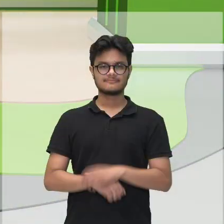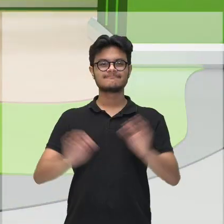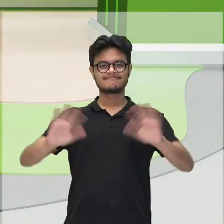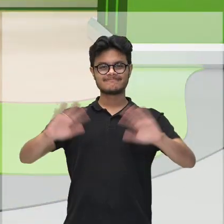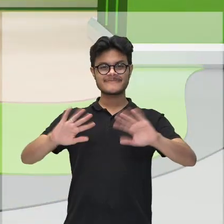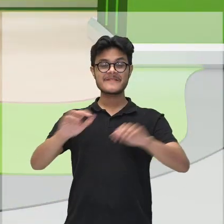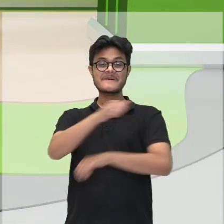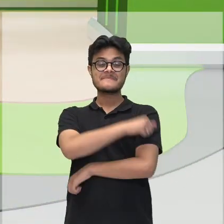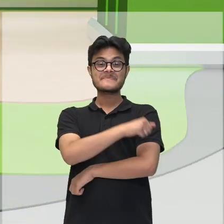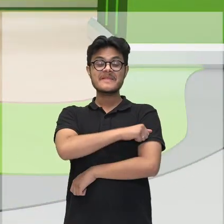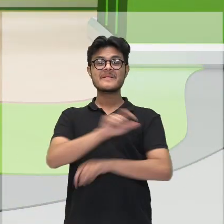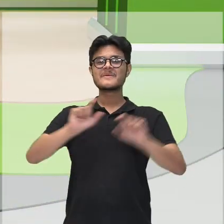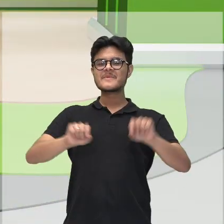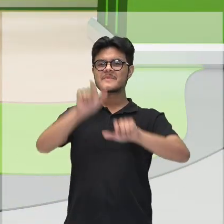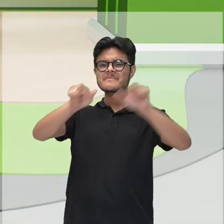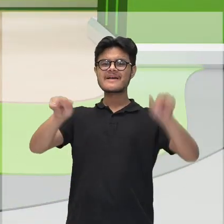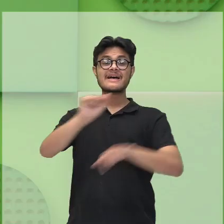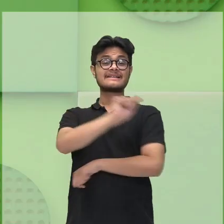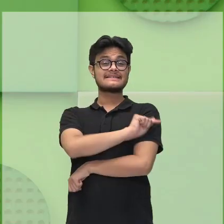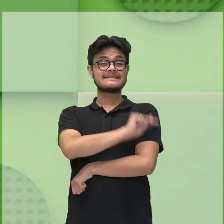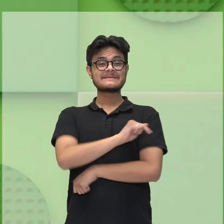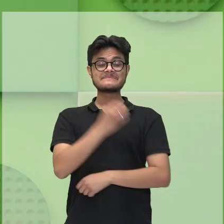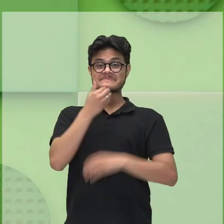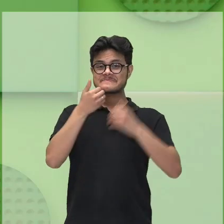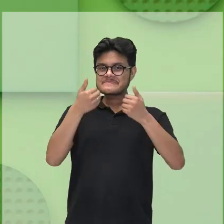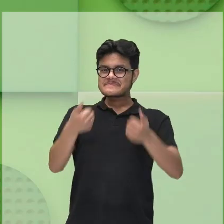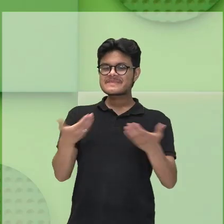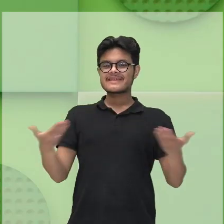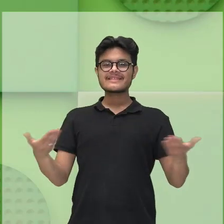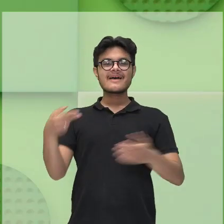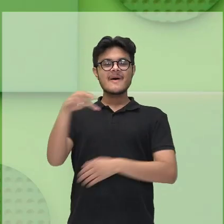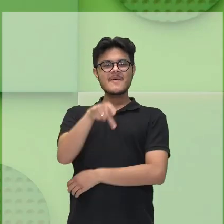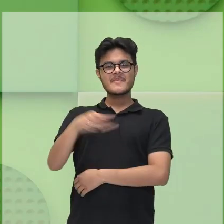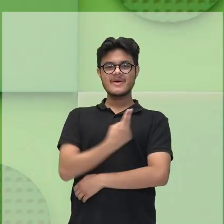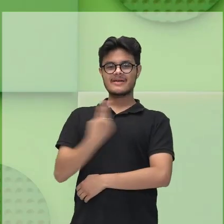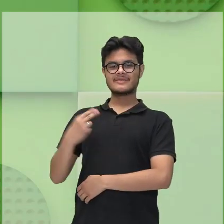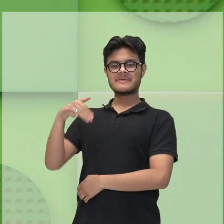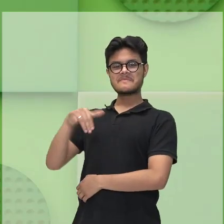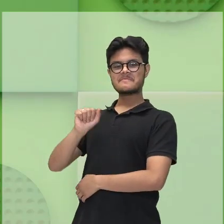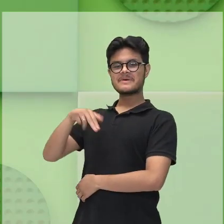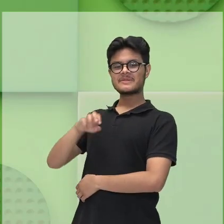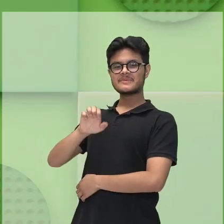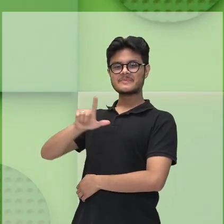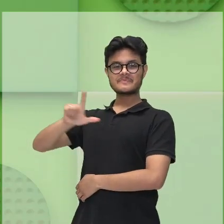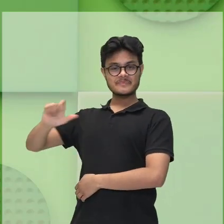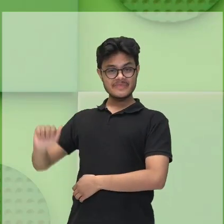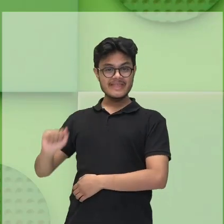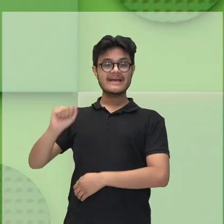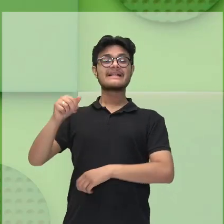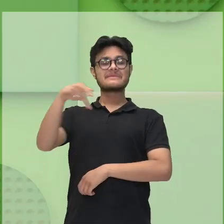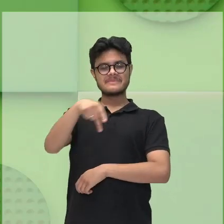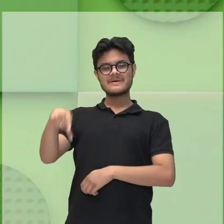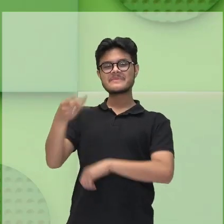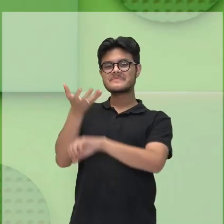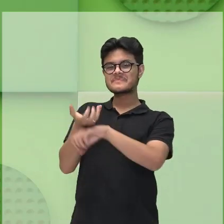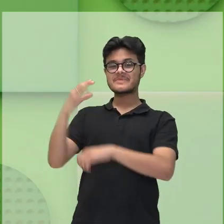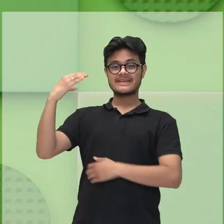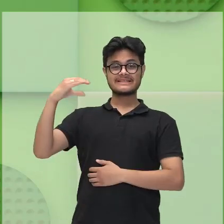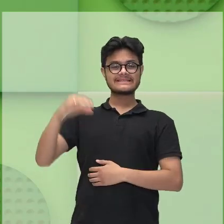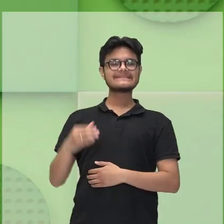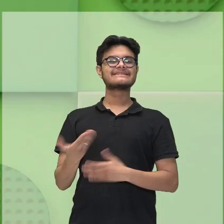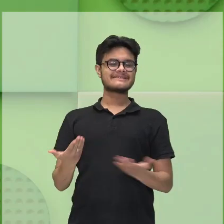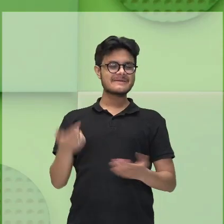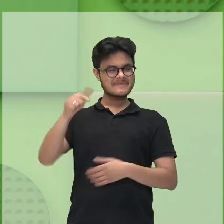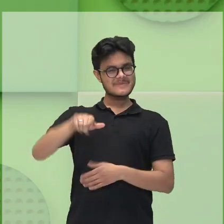Olá, alunos do 7º ano, tudo bem? Eu sou a professora Manuela Cerejo, professora de Ciências, e estou aqui para mais